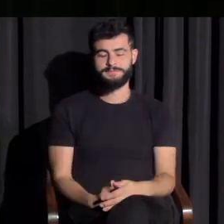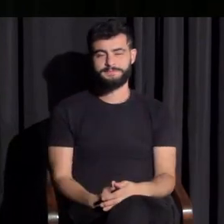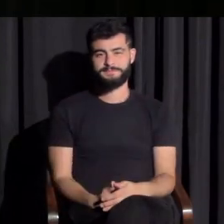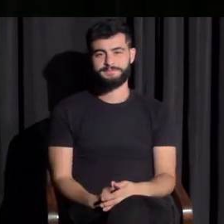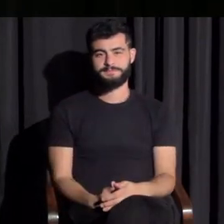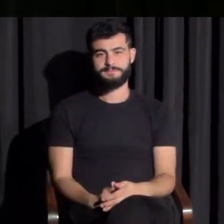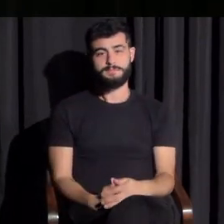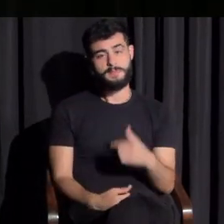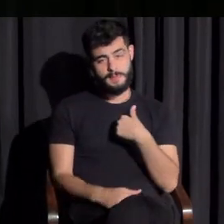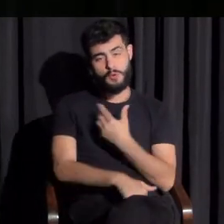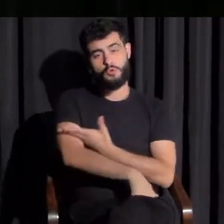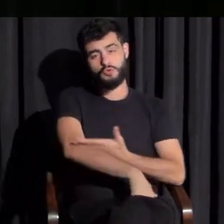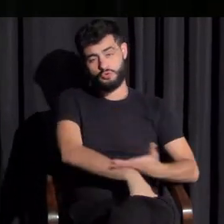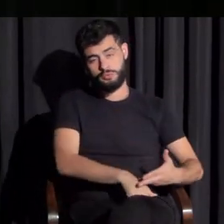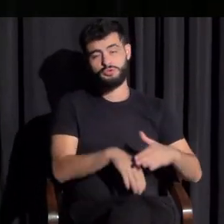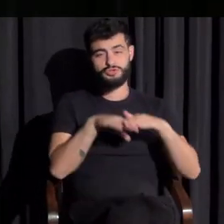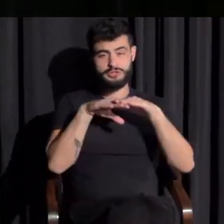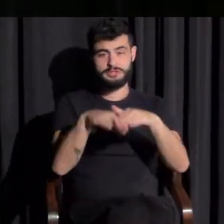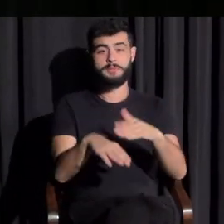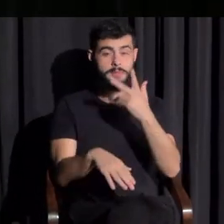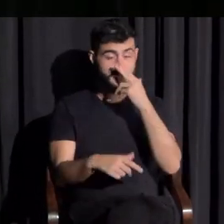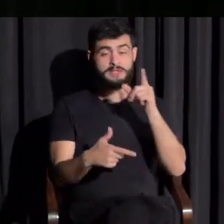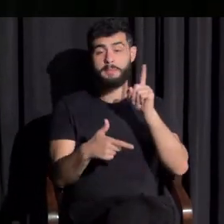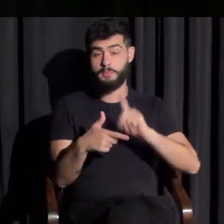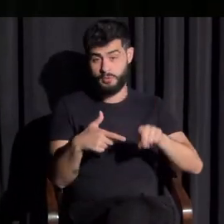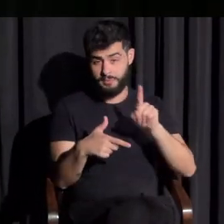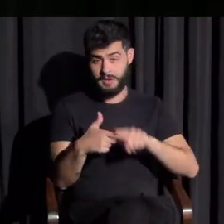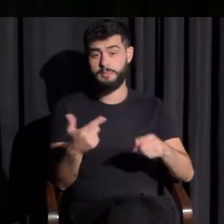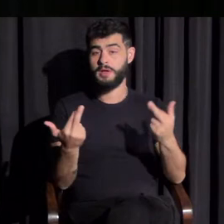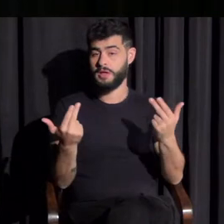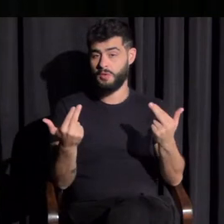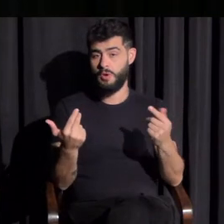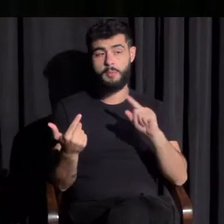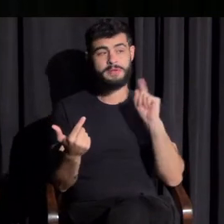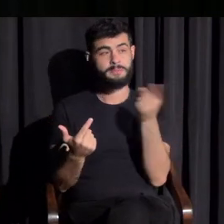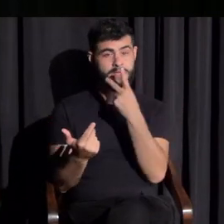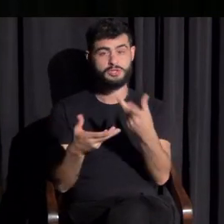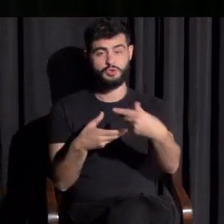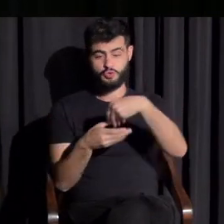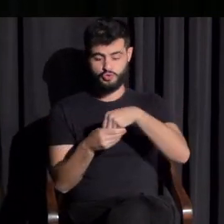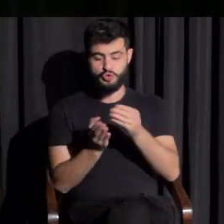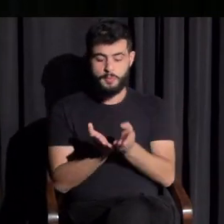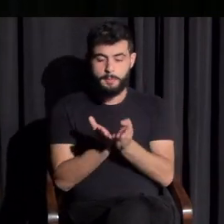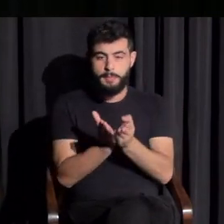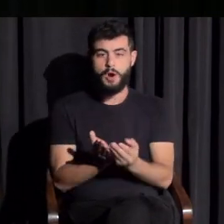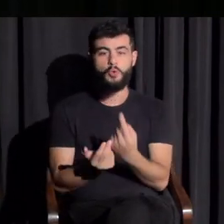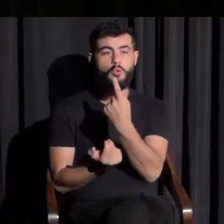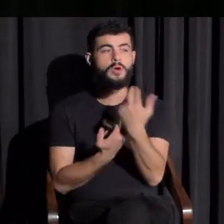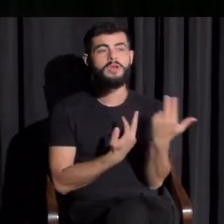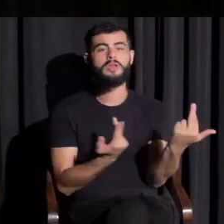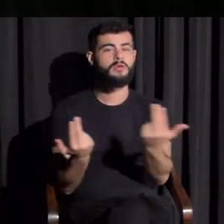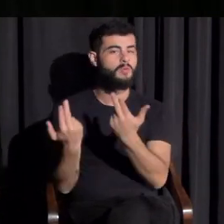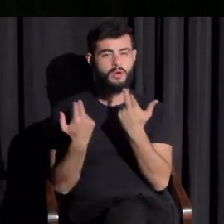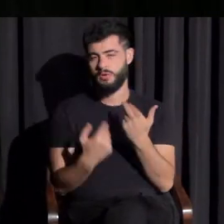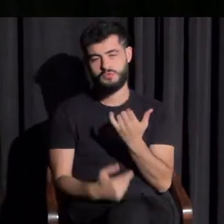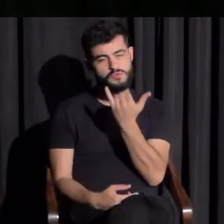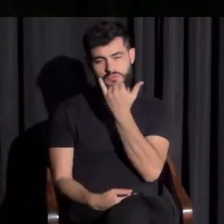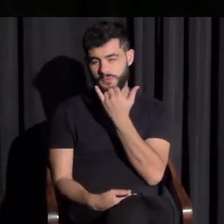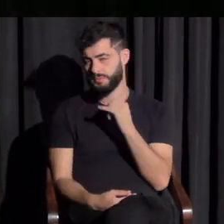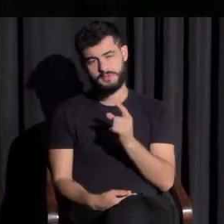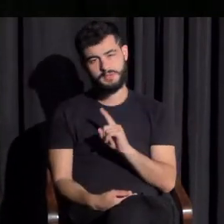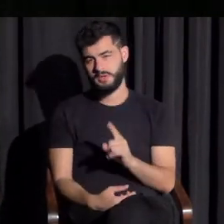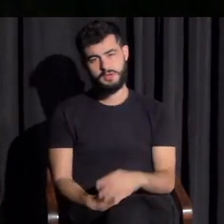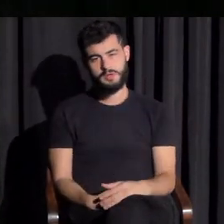nós podemos até estar na mesma tempestade, mas não estamos no mesmo barco nesse sentido. Né? Muitas pessoas